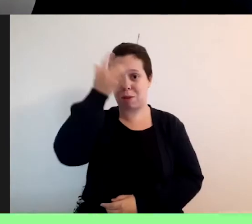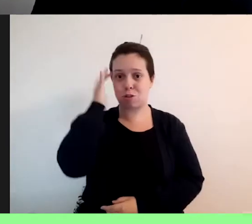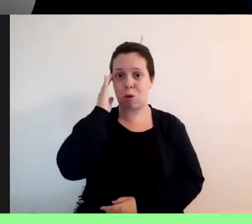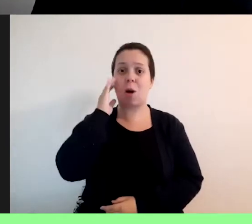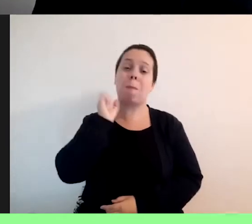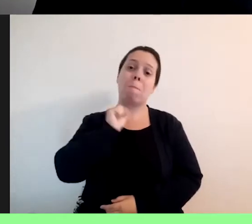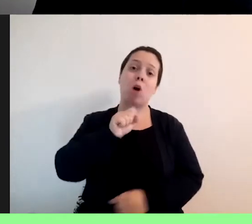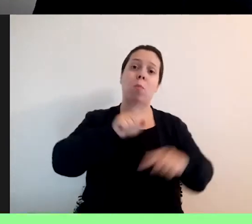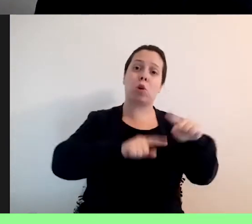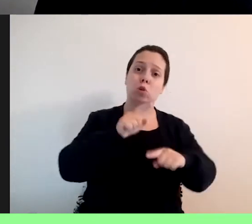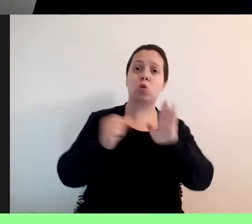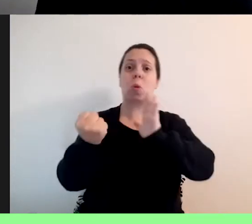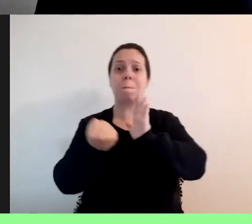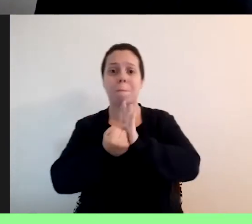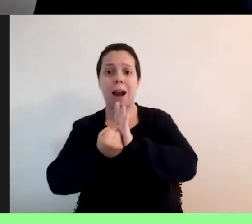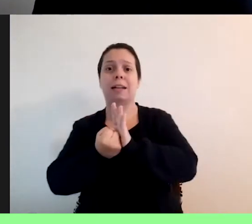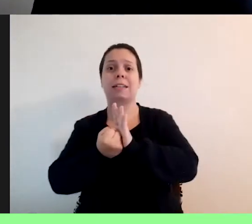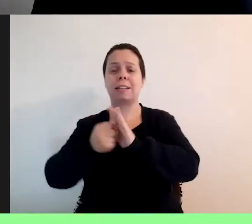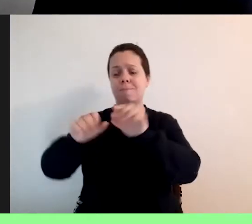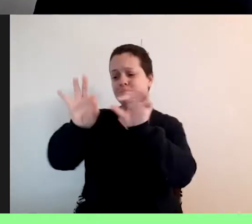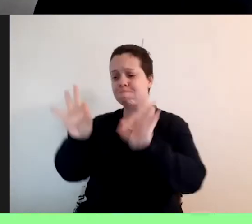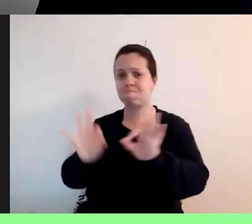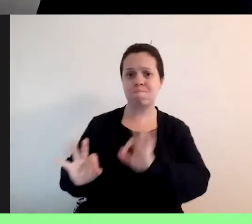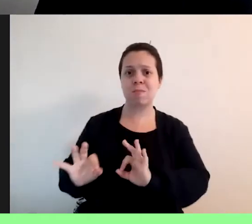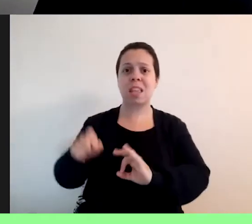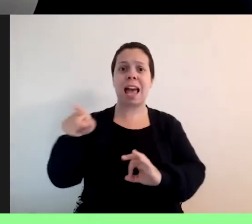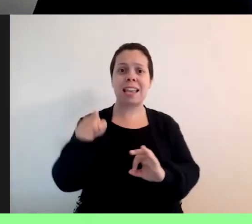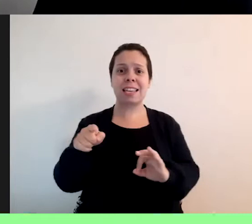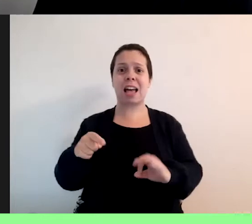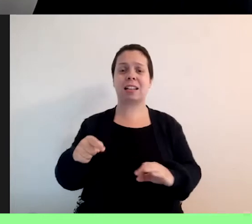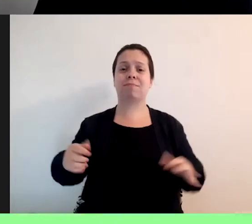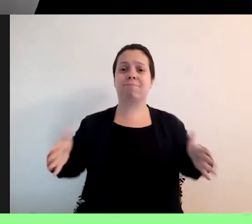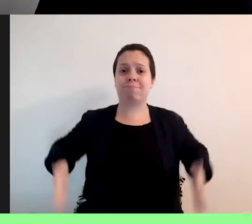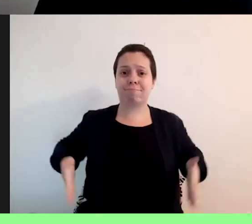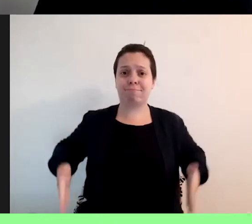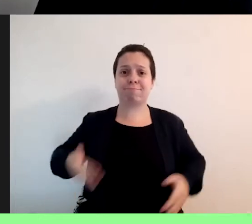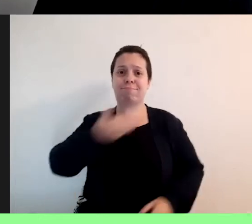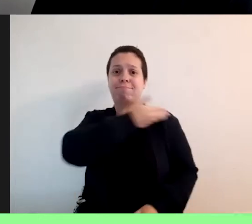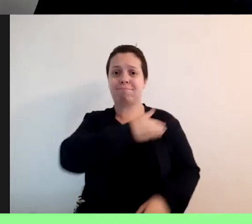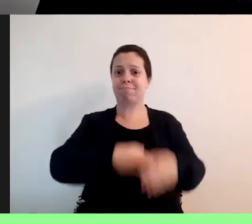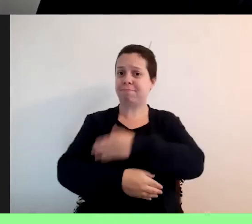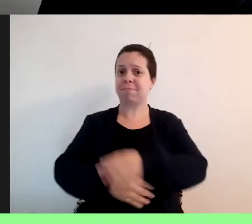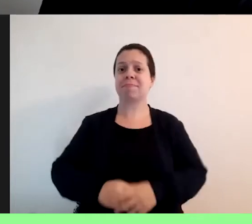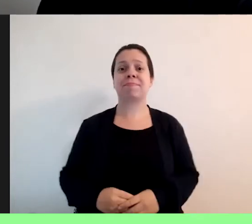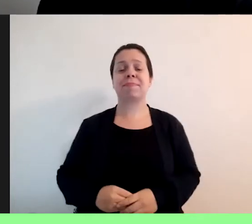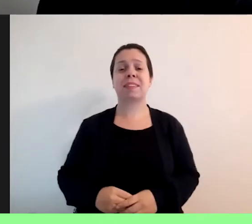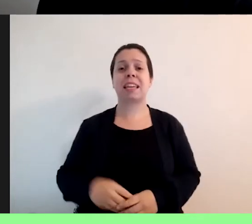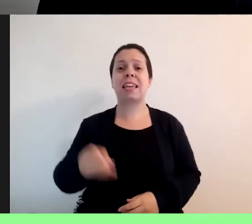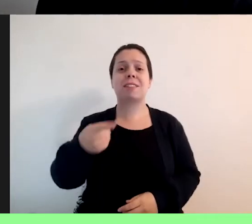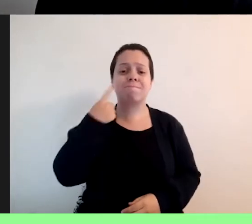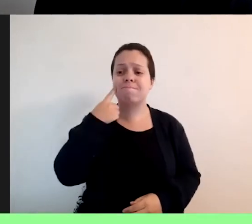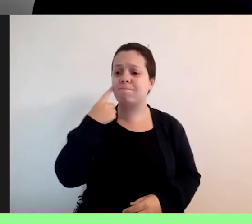após ficar tetraplégica e perceber inúmeras possibilidades para pessoas com deficiência conquistarem independência com o uso